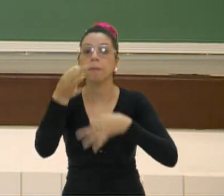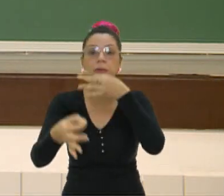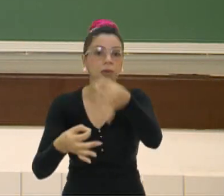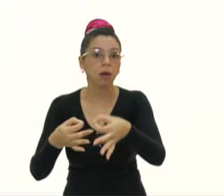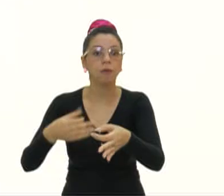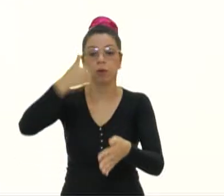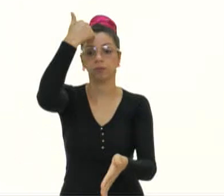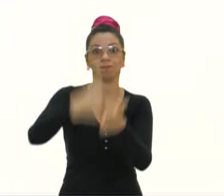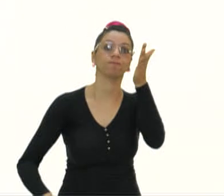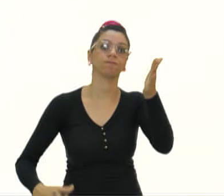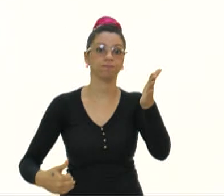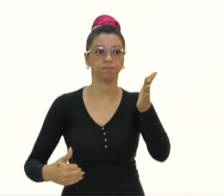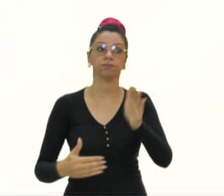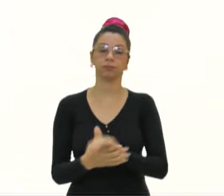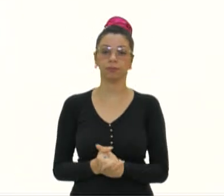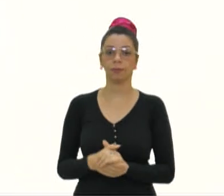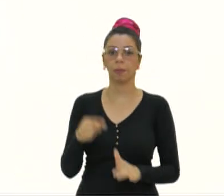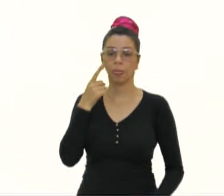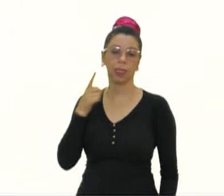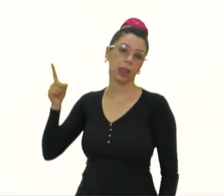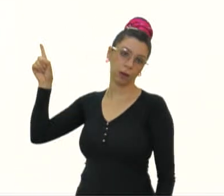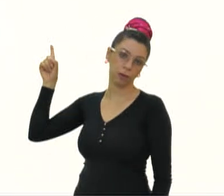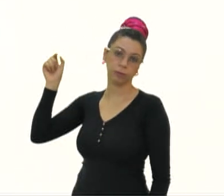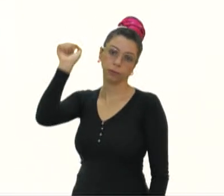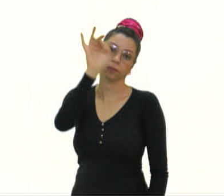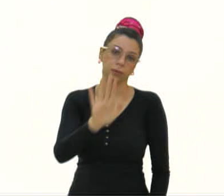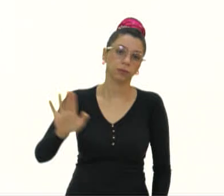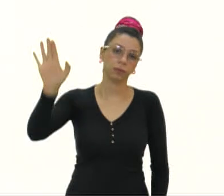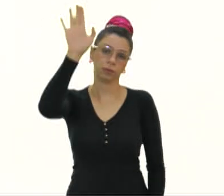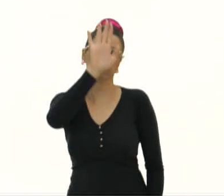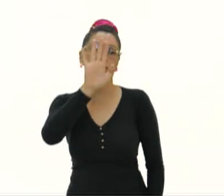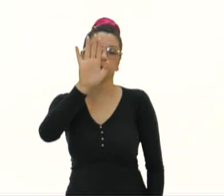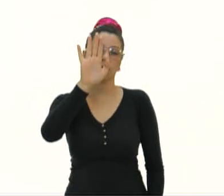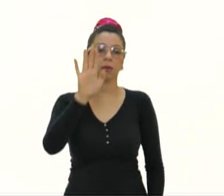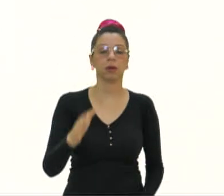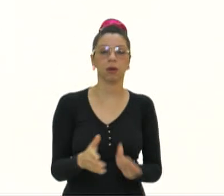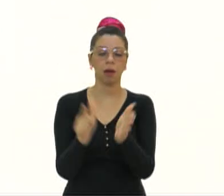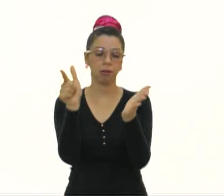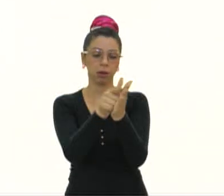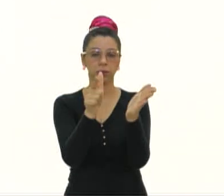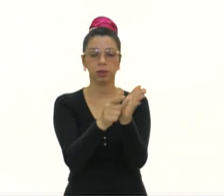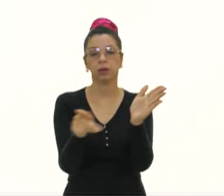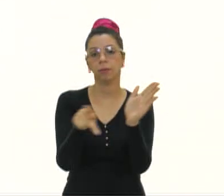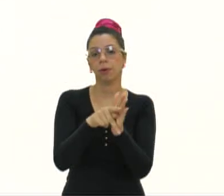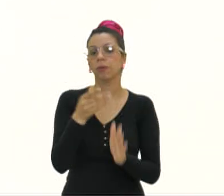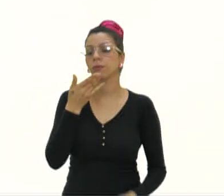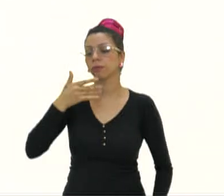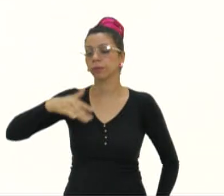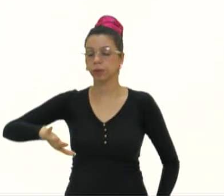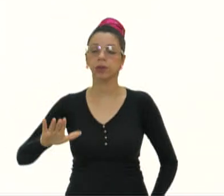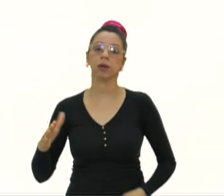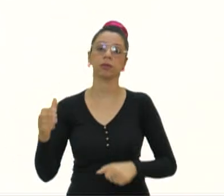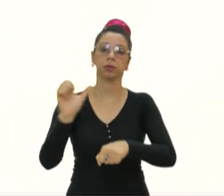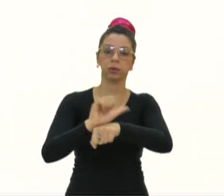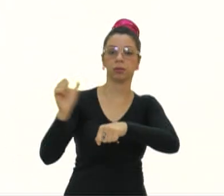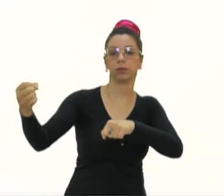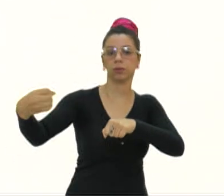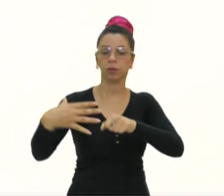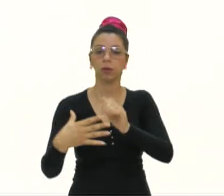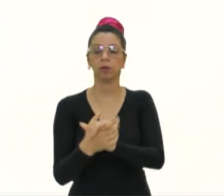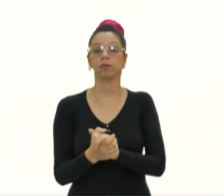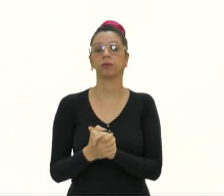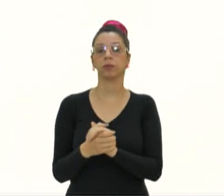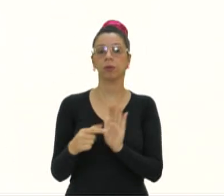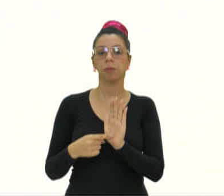tem uma imagem clássica do populismo, uma cartilha feita para crianças, né? Do tempo já do Estado Novo, mostrando aí o Getúlio Vargas